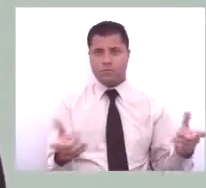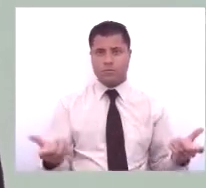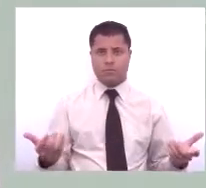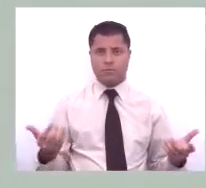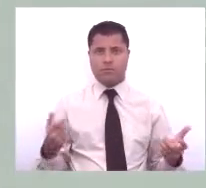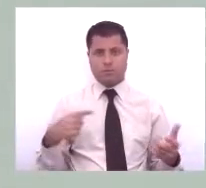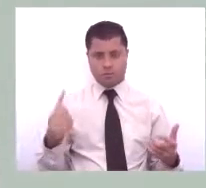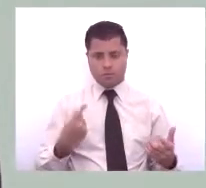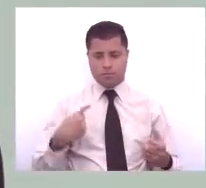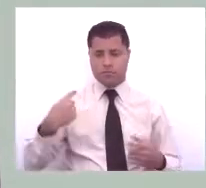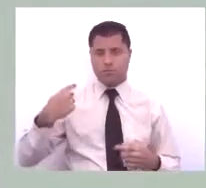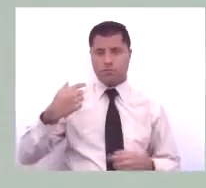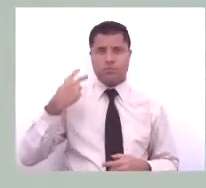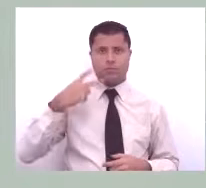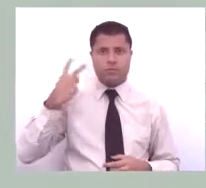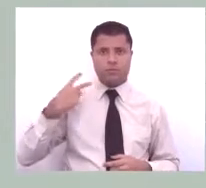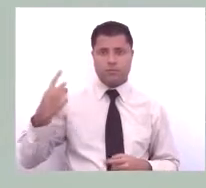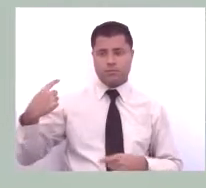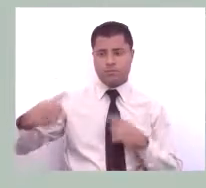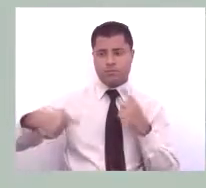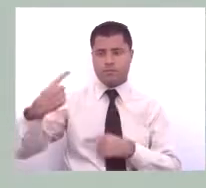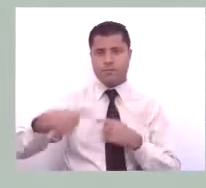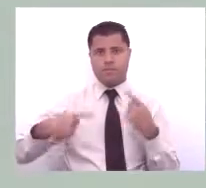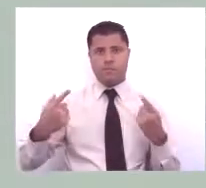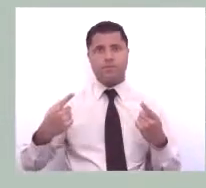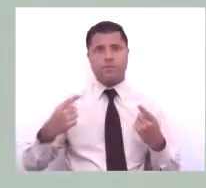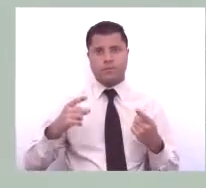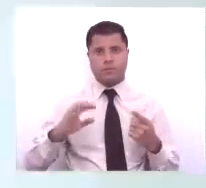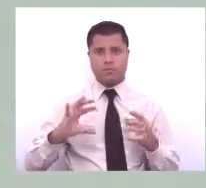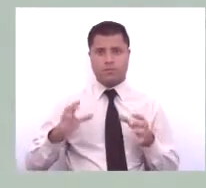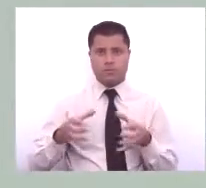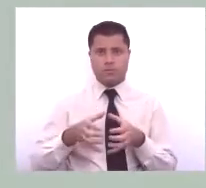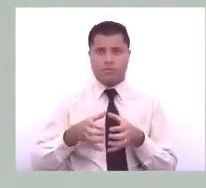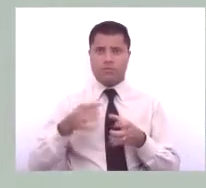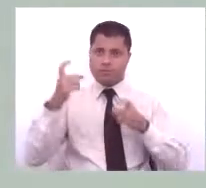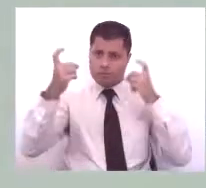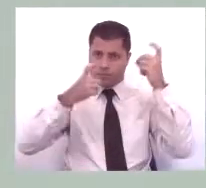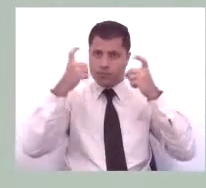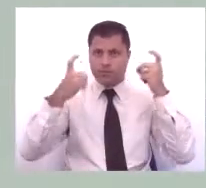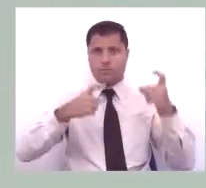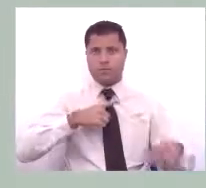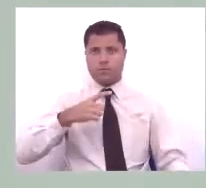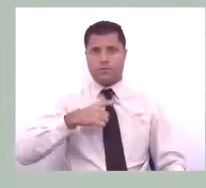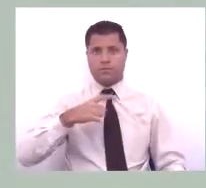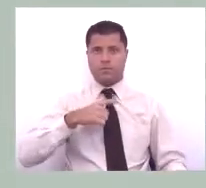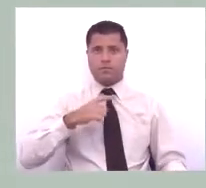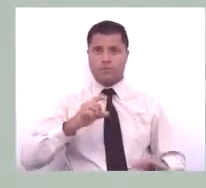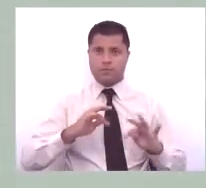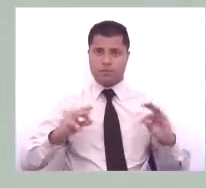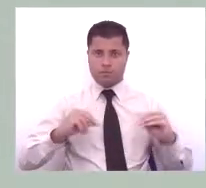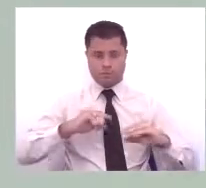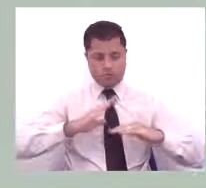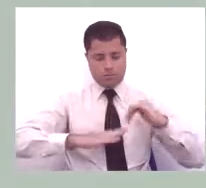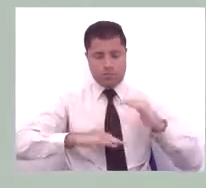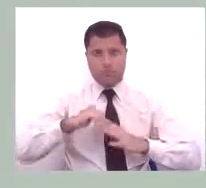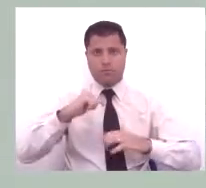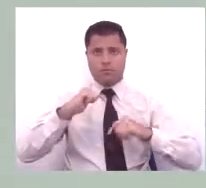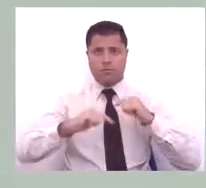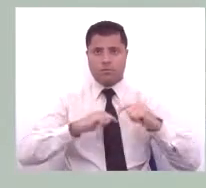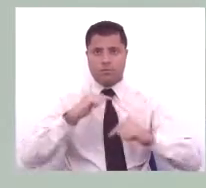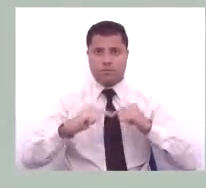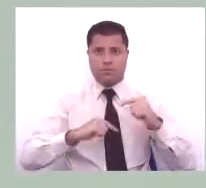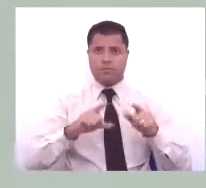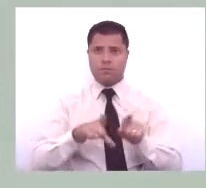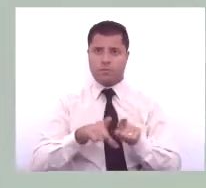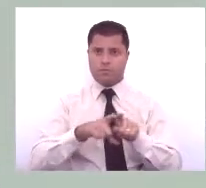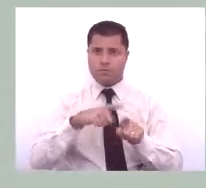enquanto políticos, que temos uma preocupação enorme com o nosso trabalhar, com a nossa